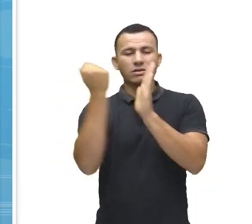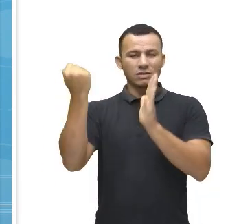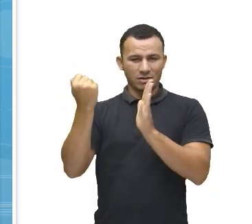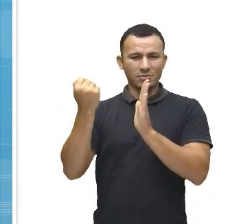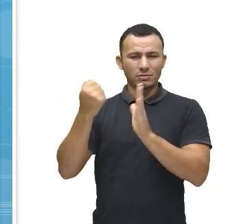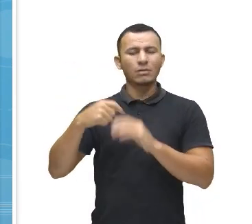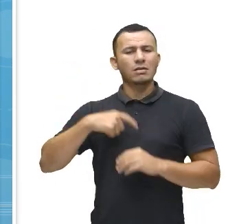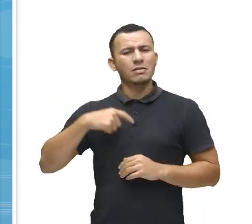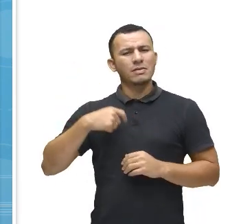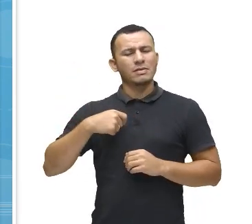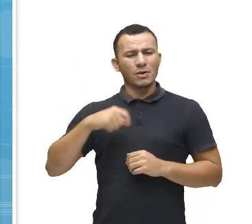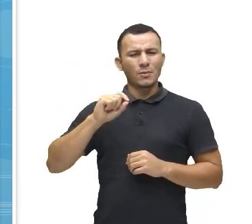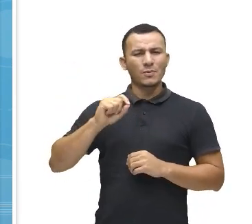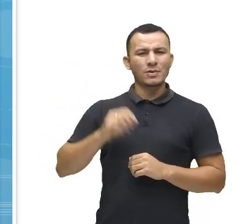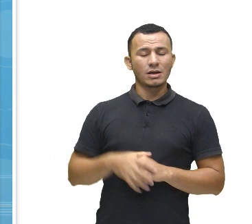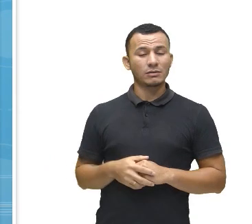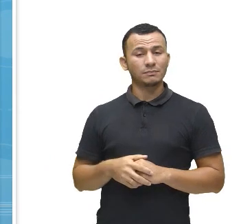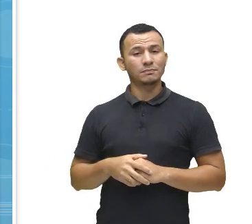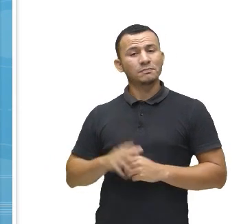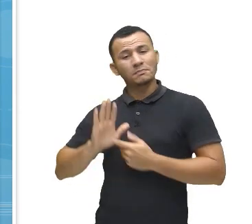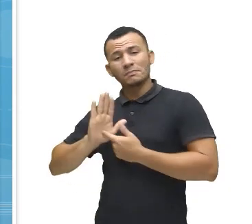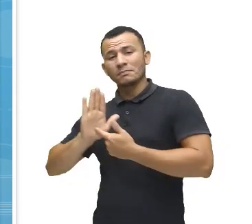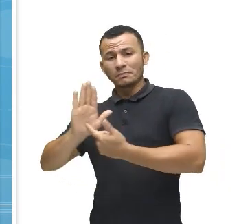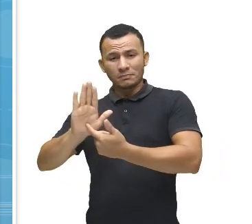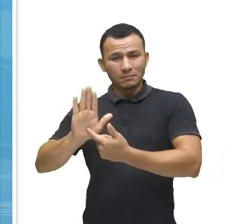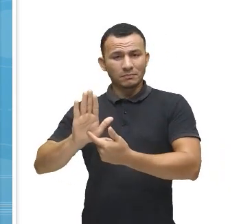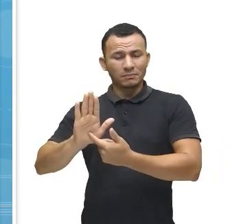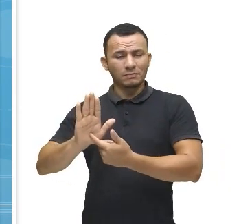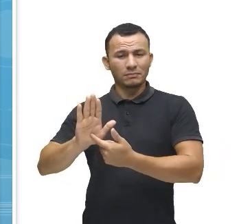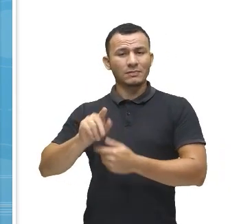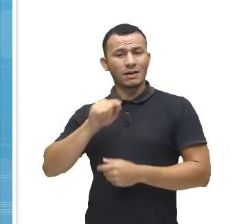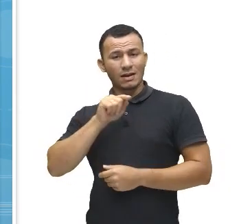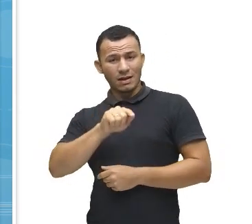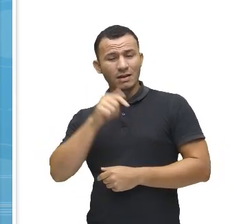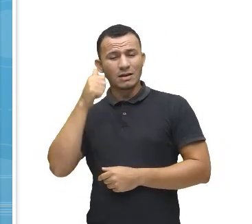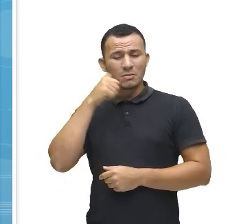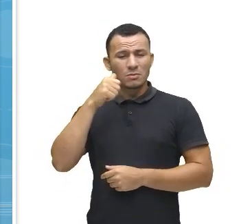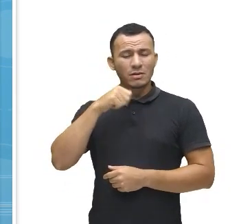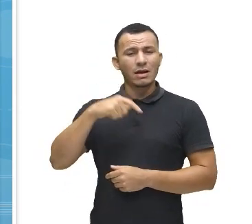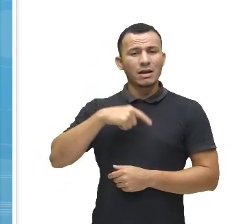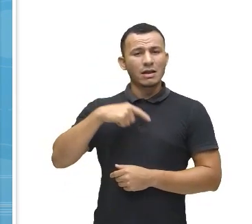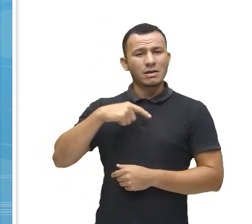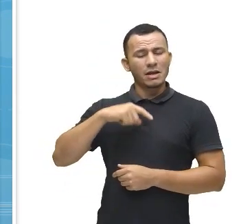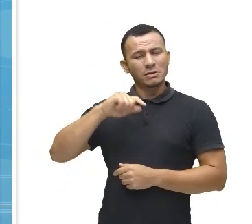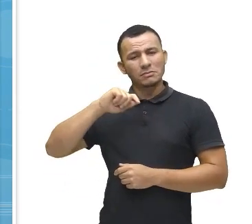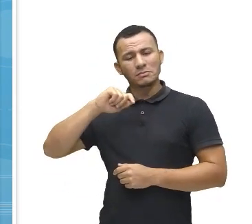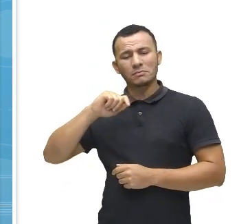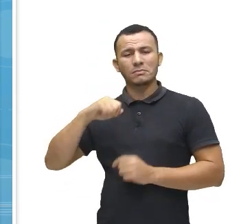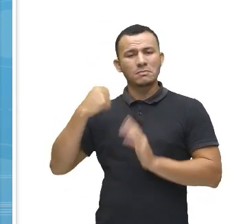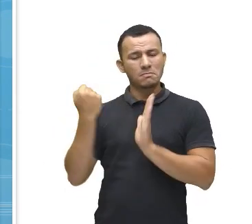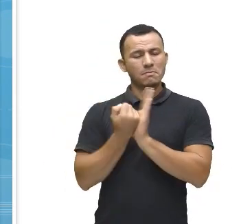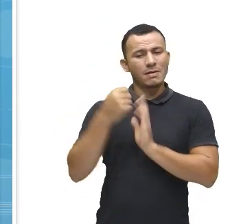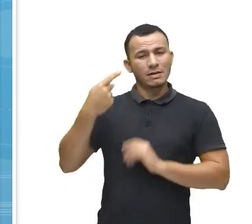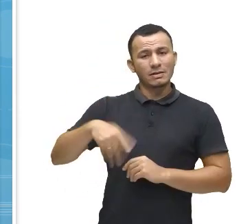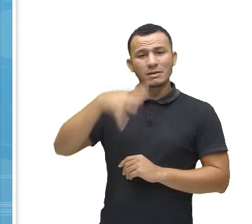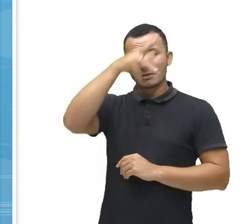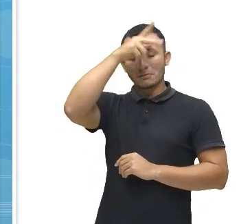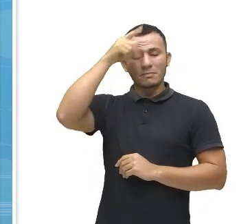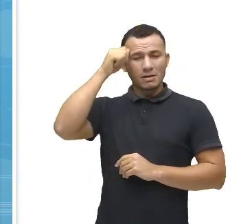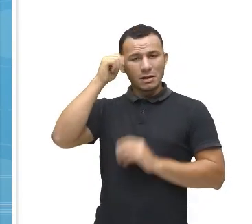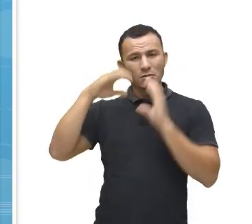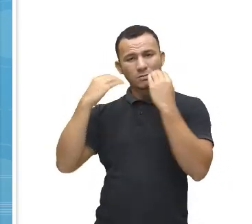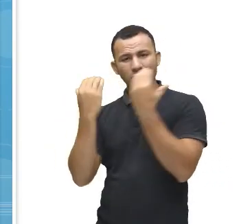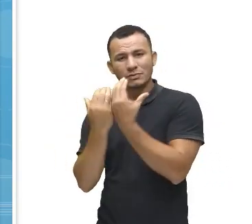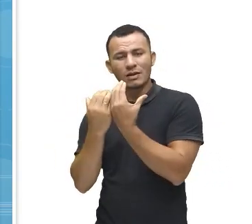bem claro de um remanescente quilombola aqui no centro da cidade de Manaus. E é interessante